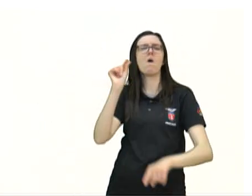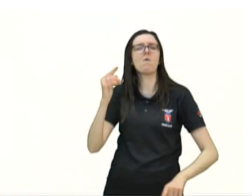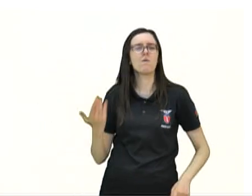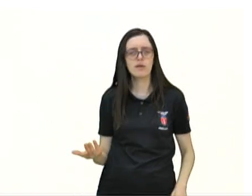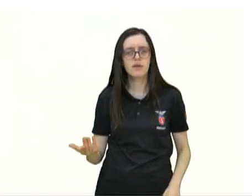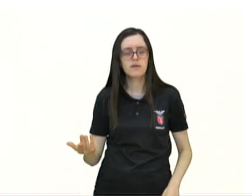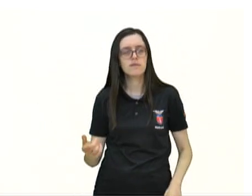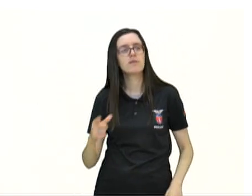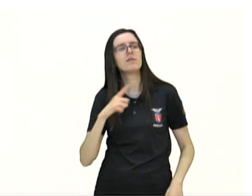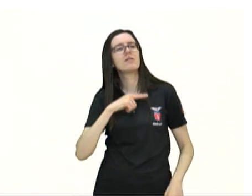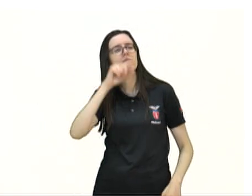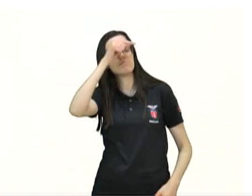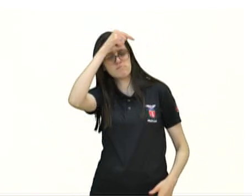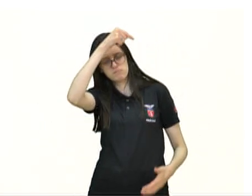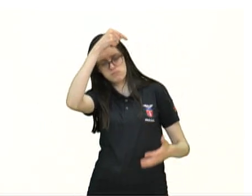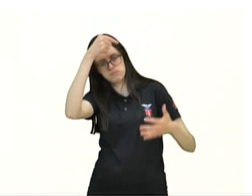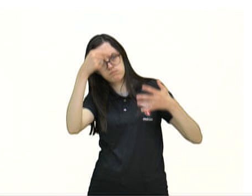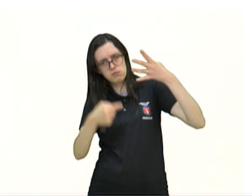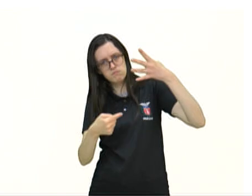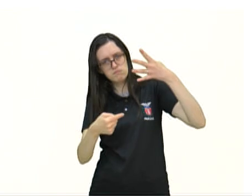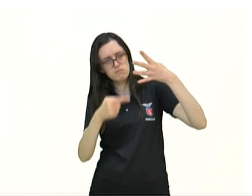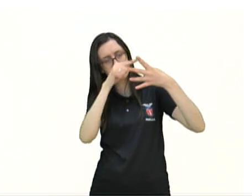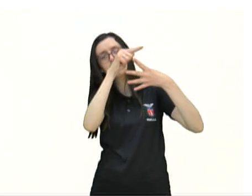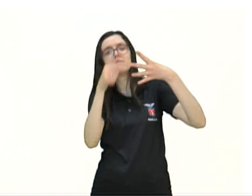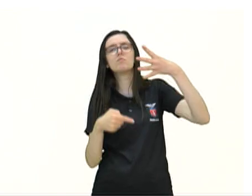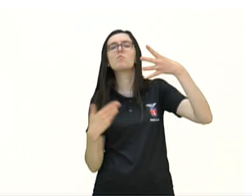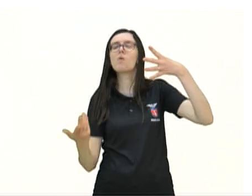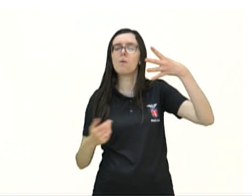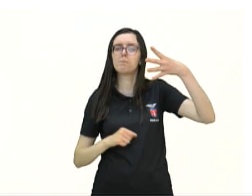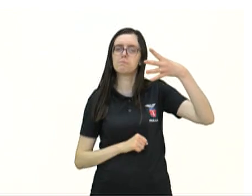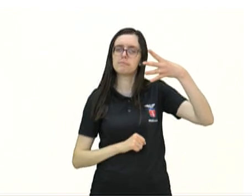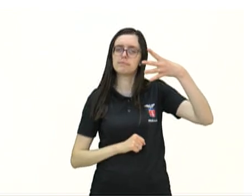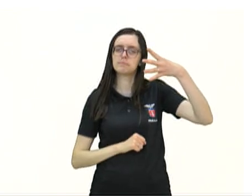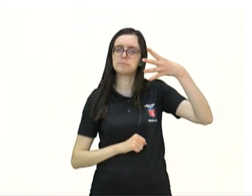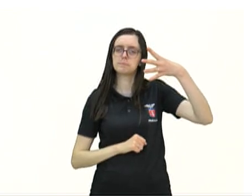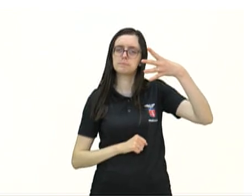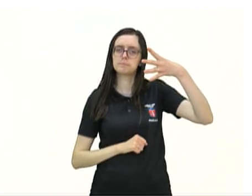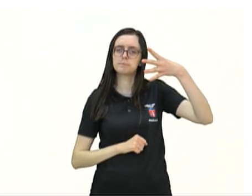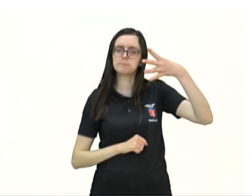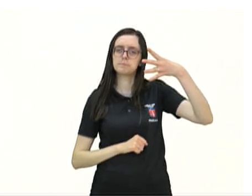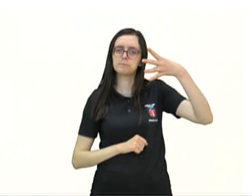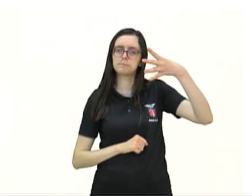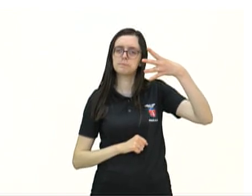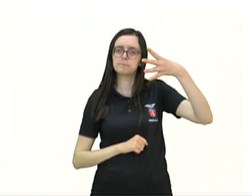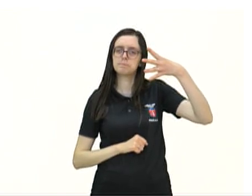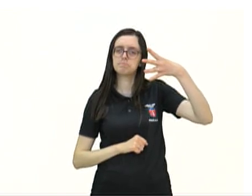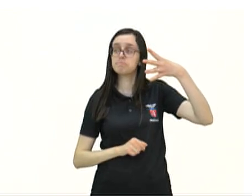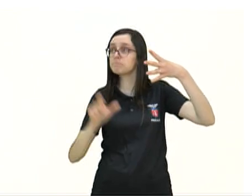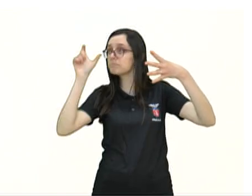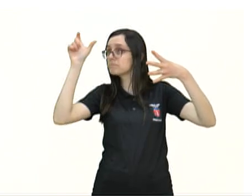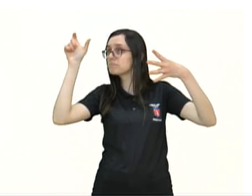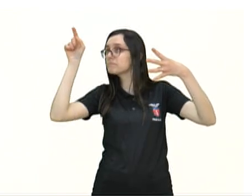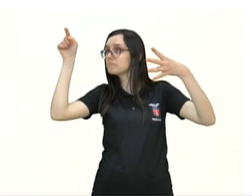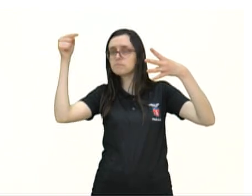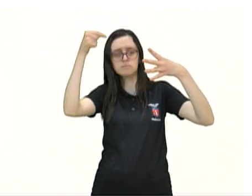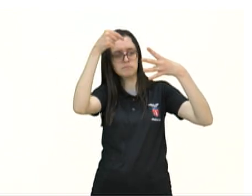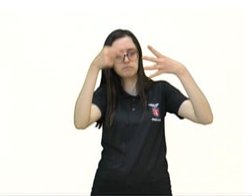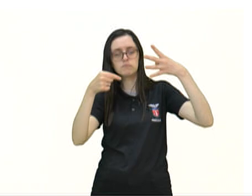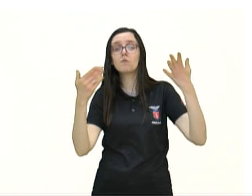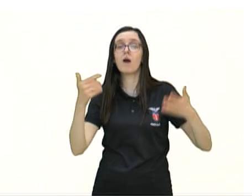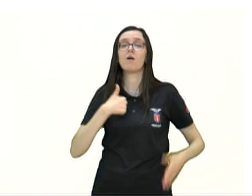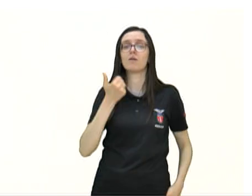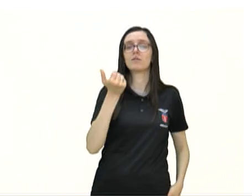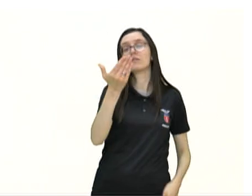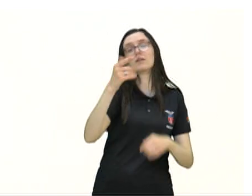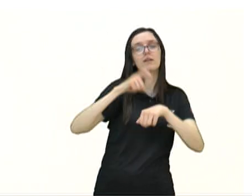Possui 8 letras, possui 6 fonemas, 2 dígrafos ou é proparoxítona? Vou dar um